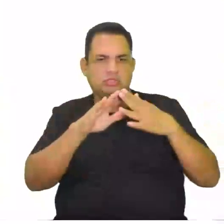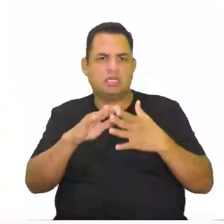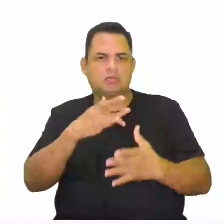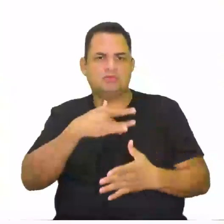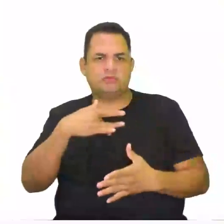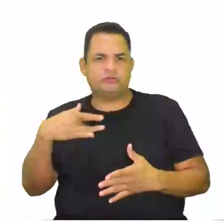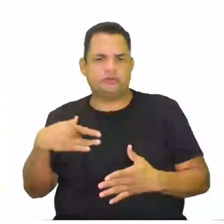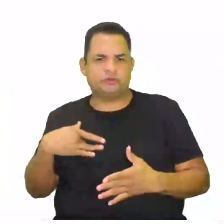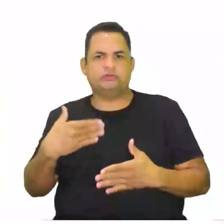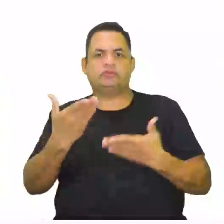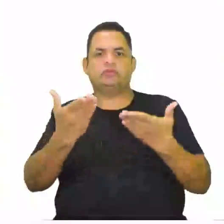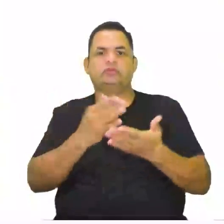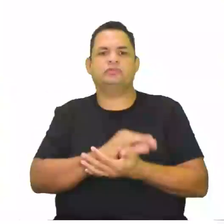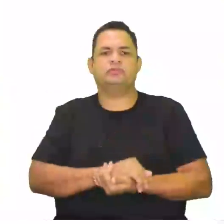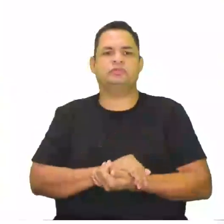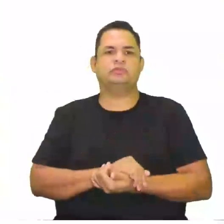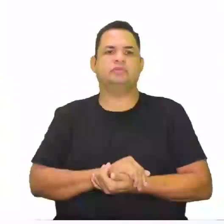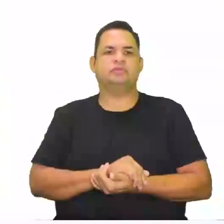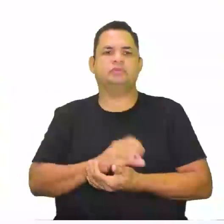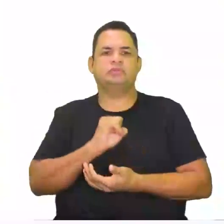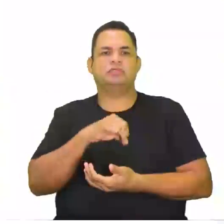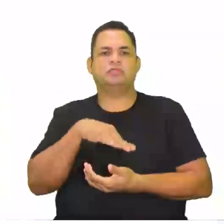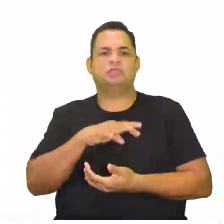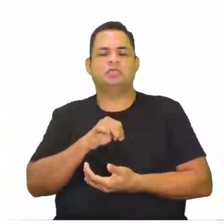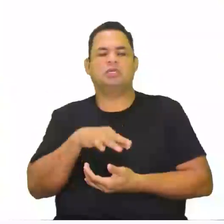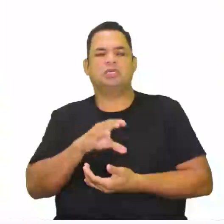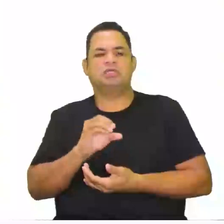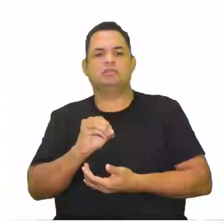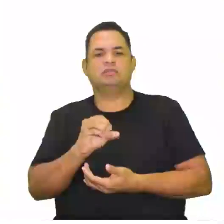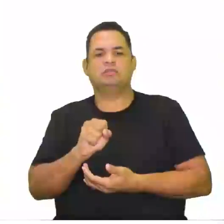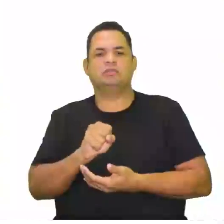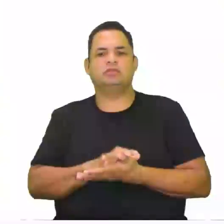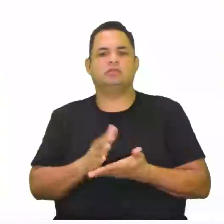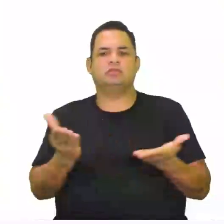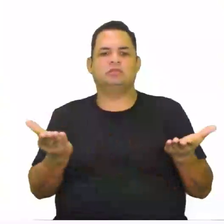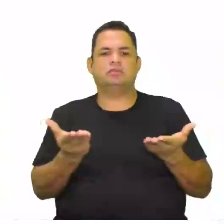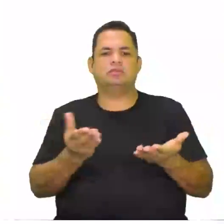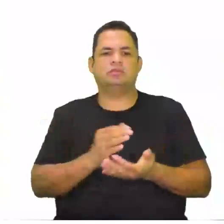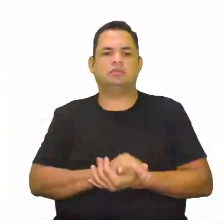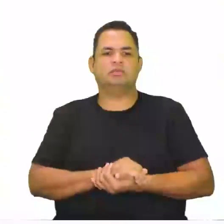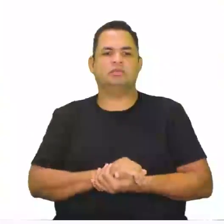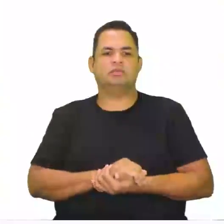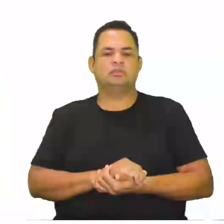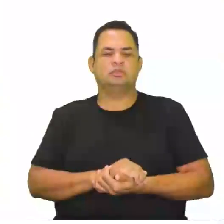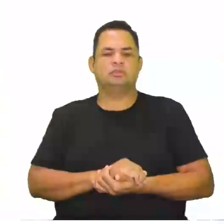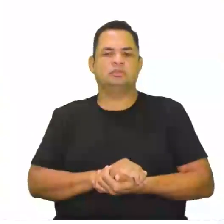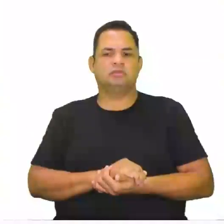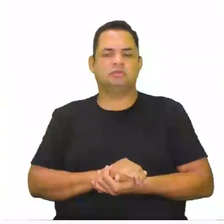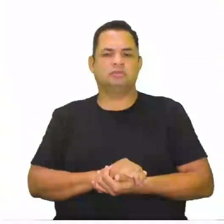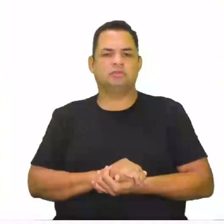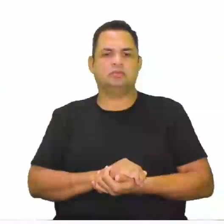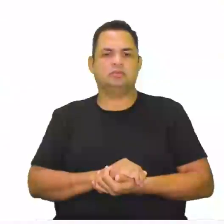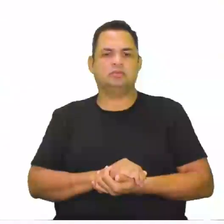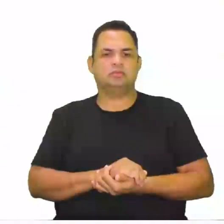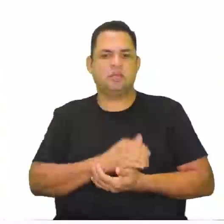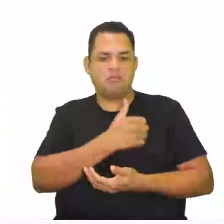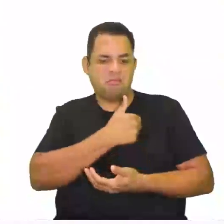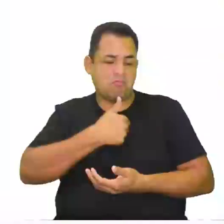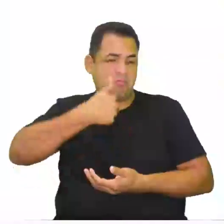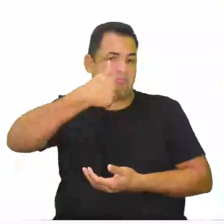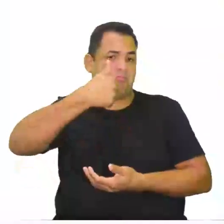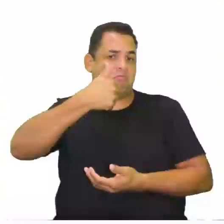falamos, né? Nós vimos na aula anterior. Os aterros sanitários, eles são um